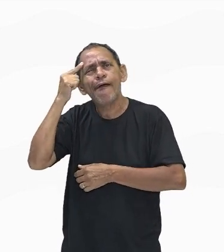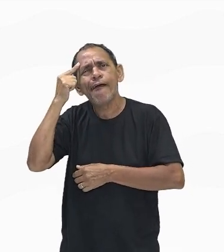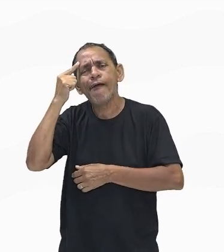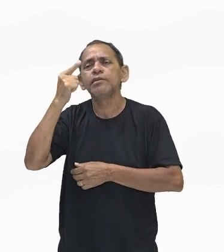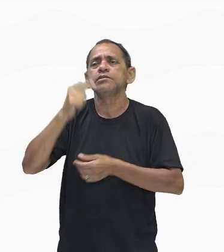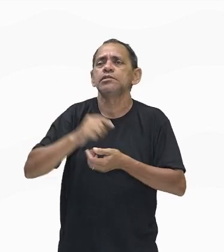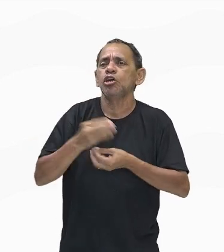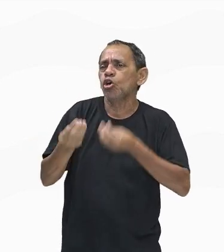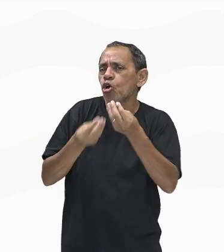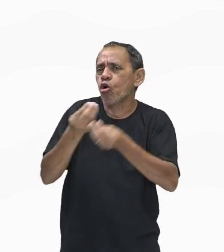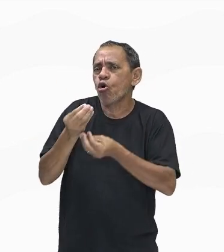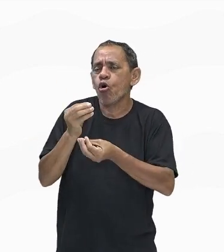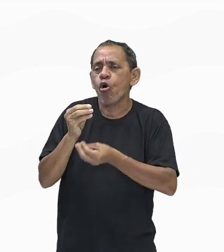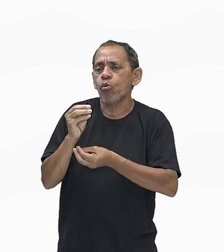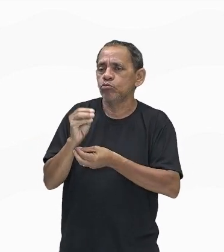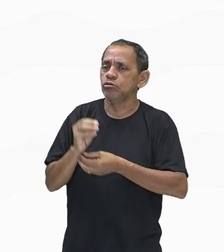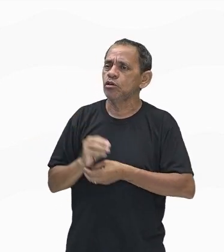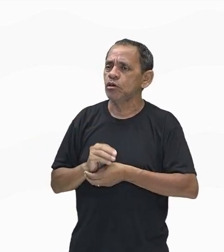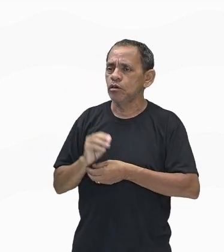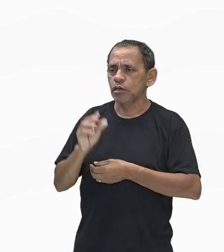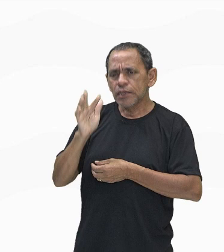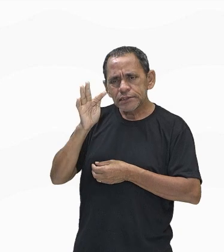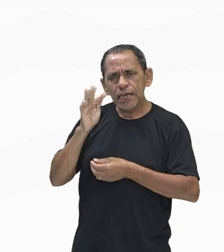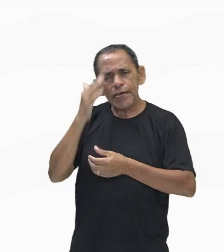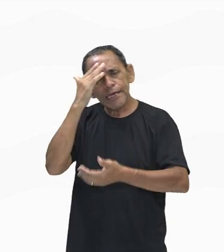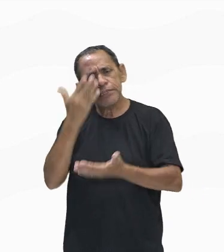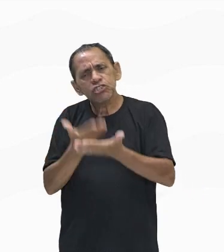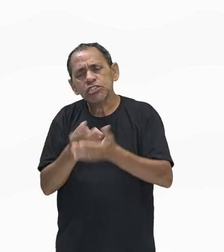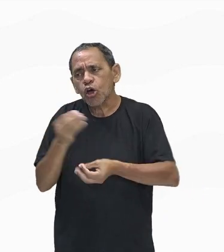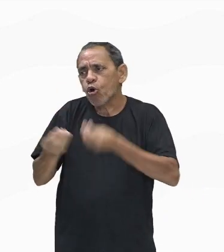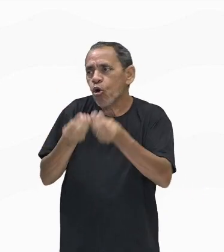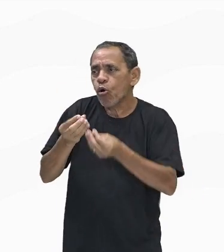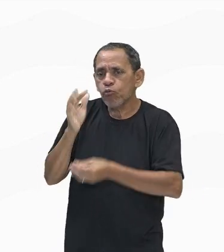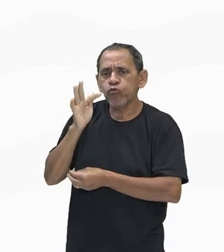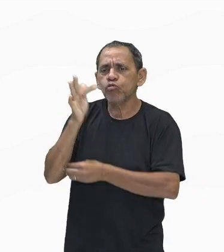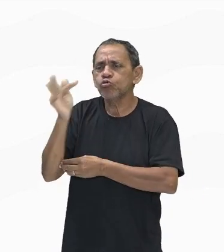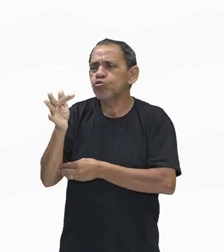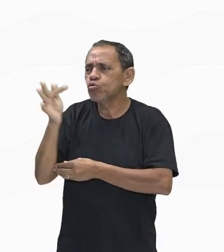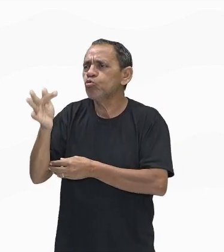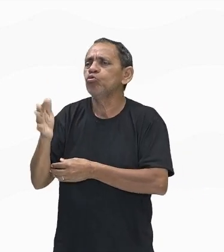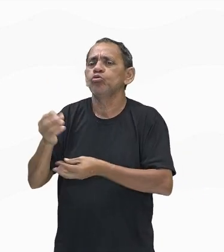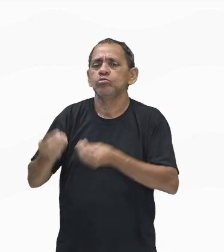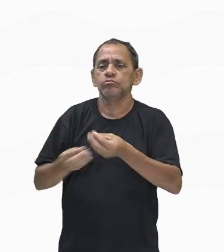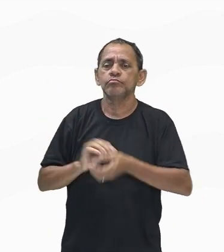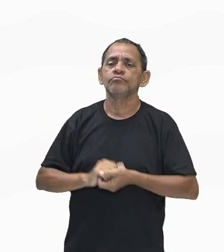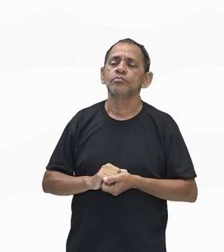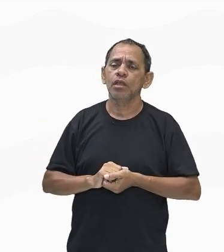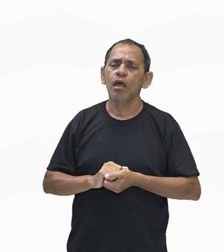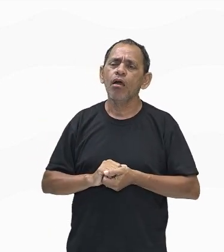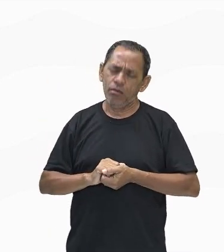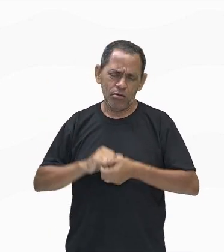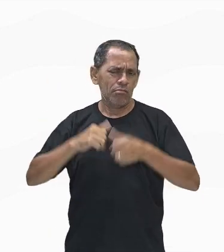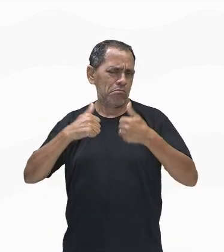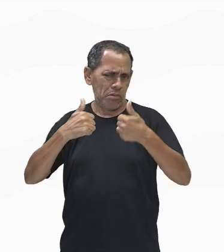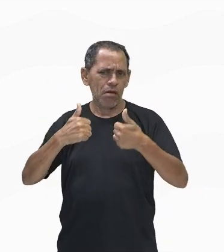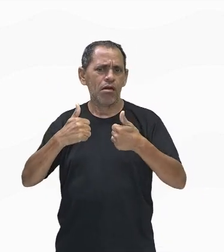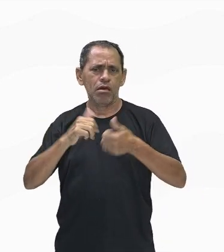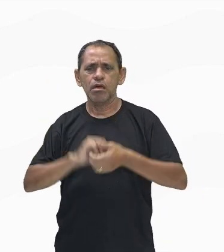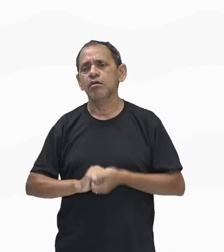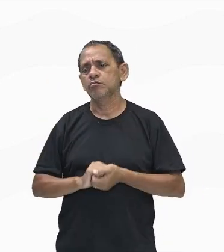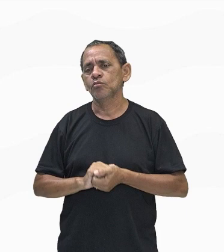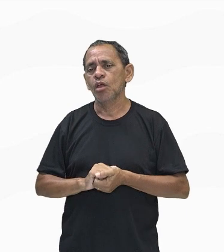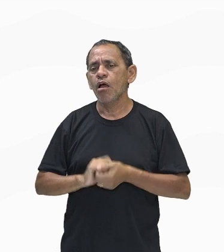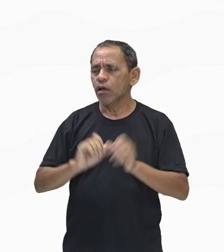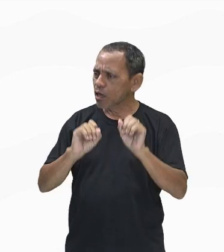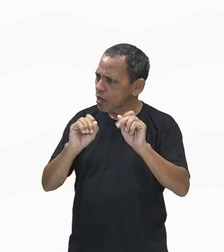como você se enxerga no seu futuro. Tudo bem se você não gosta de planejar, não tem problema, né? Cada um aí tem o